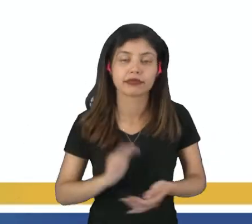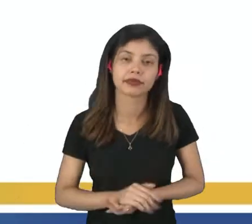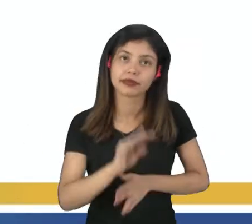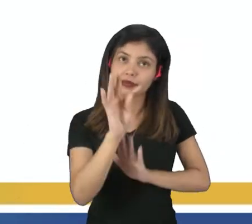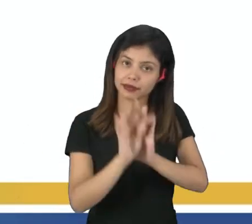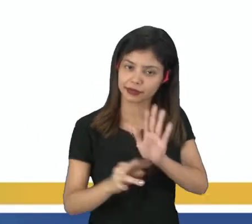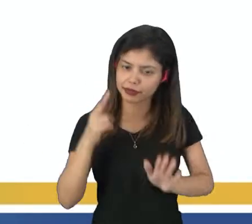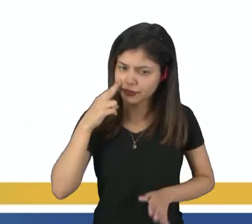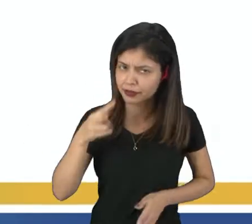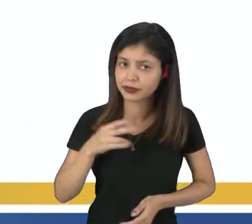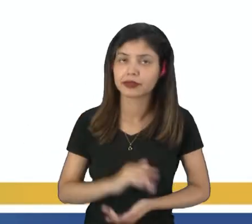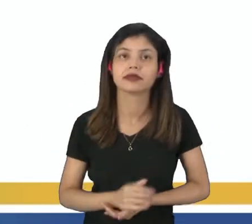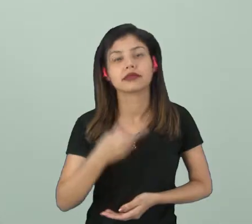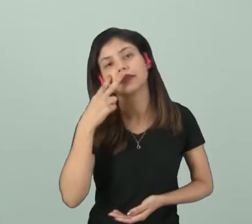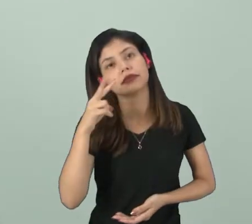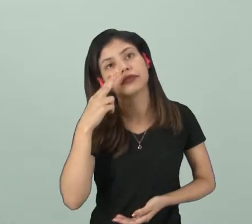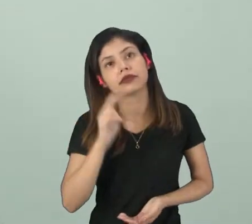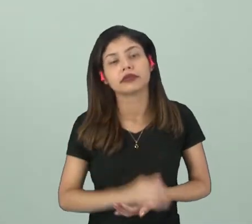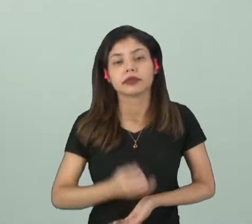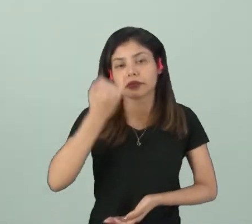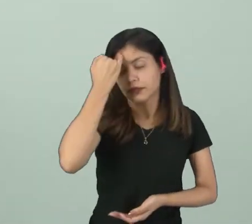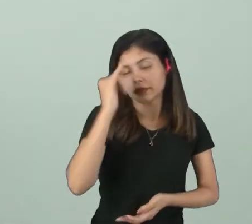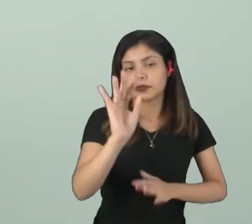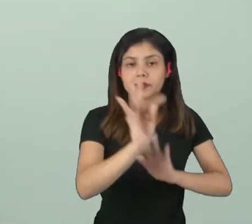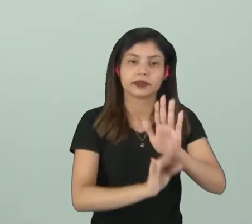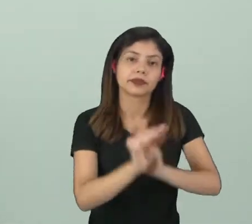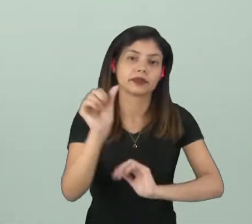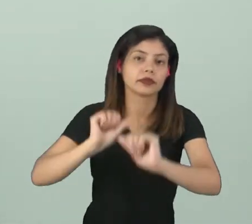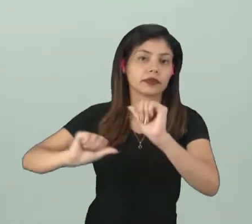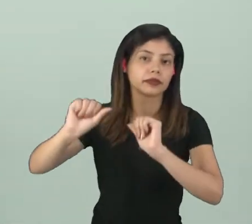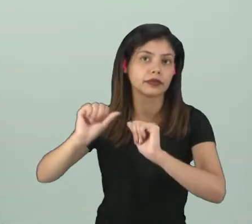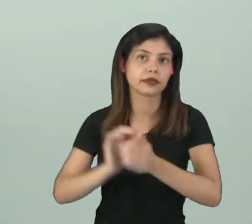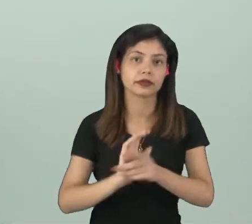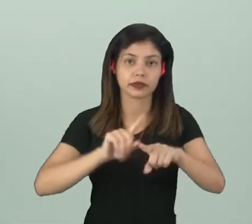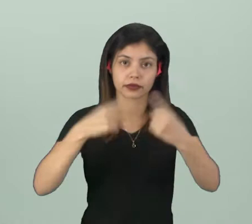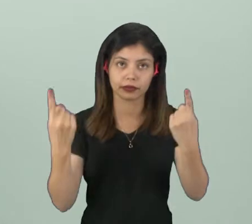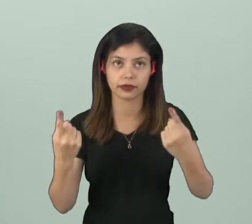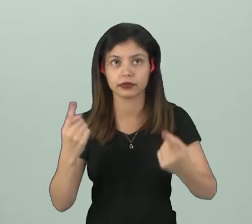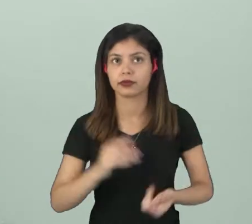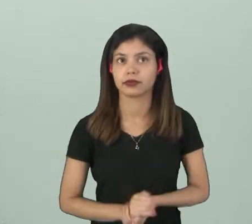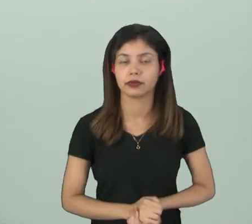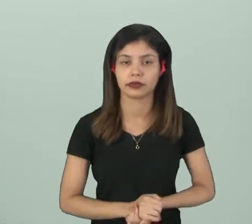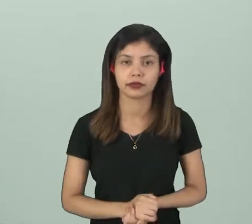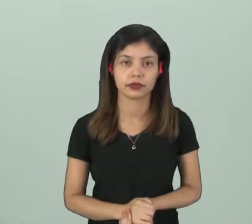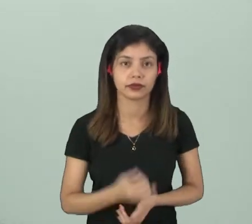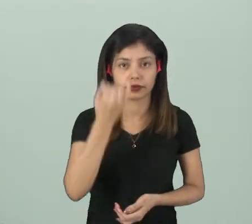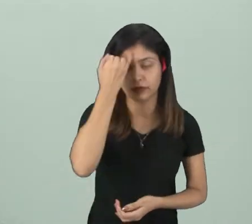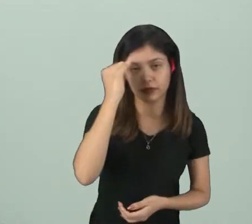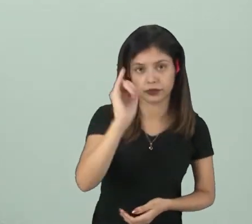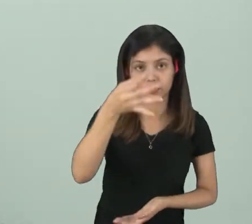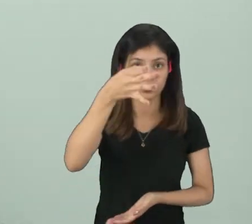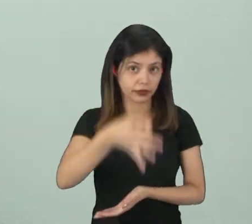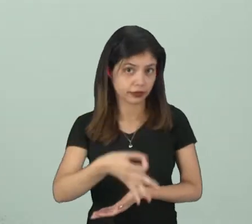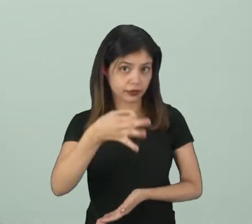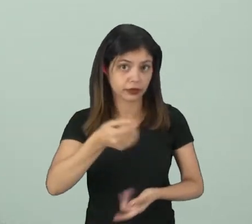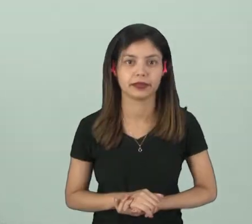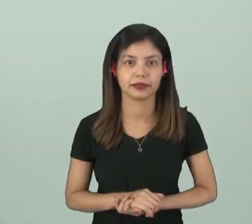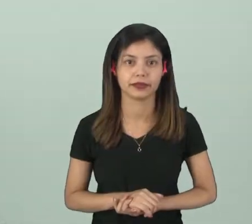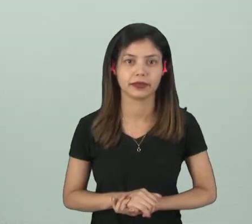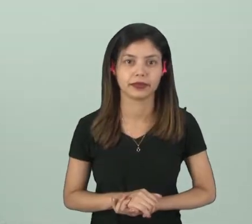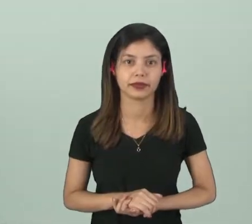Texto interessante. Veja uma ideia aí da oposição, mas, né? A ideia sempre daquilo que é